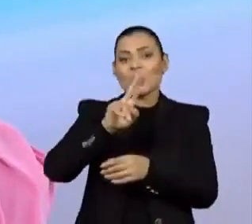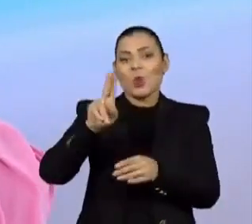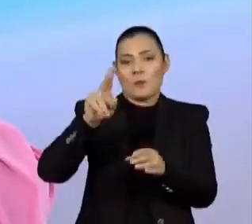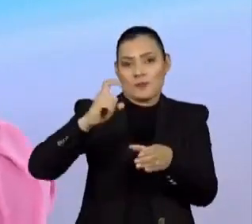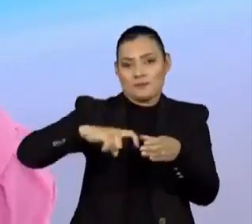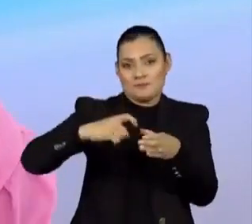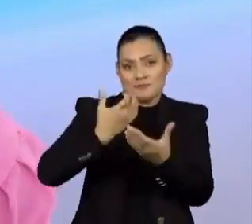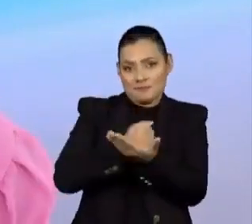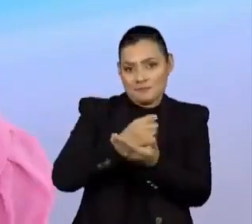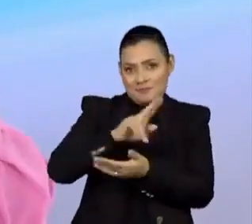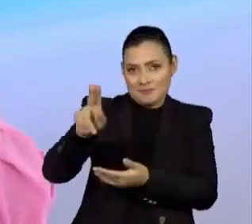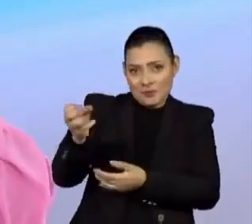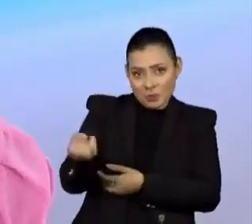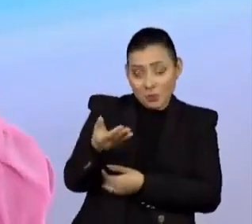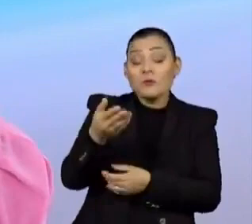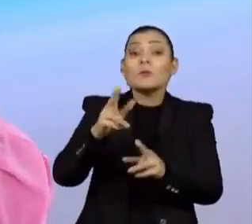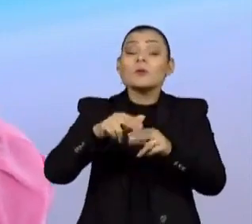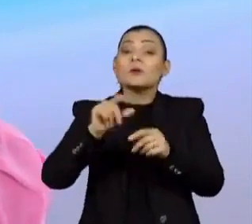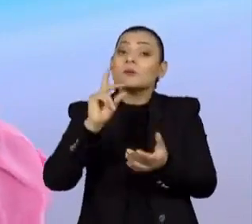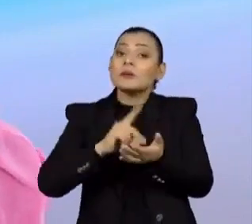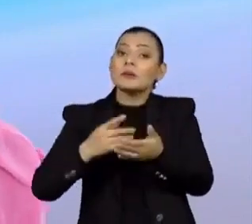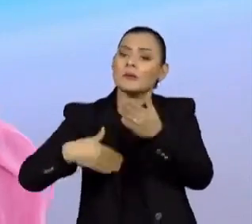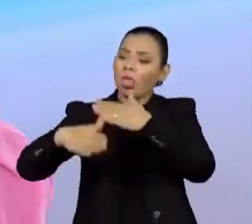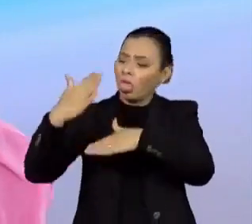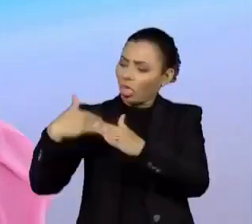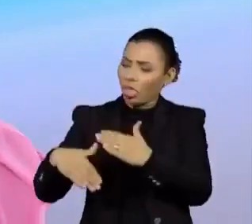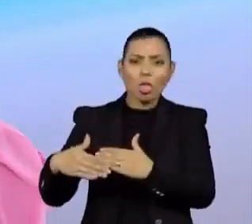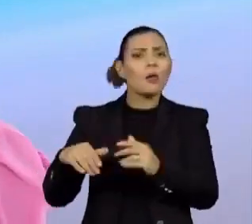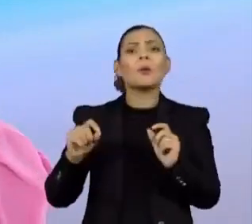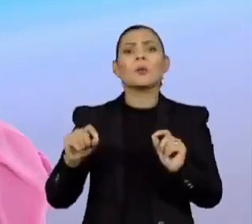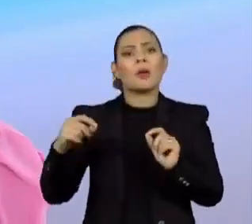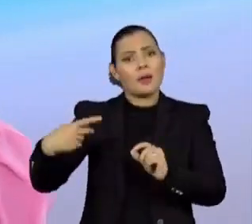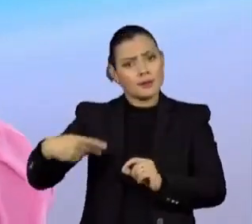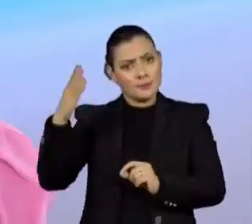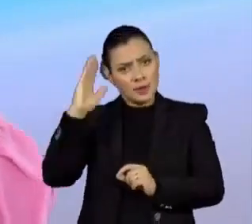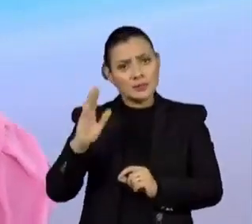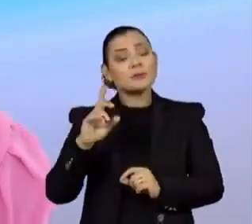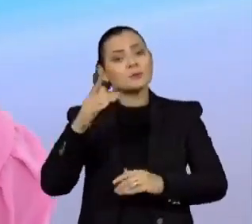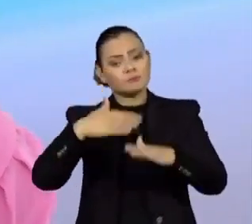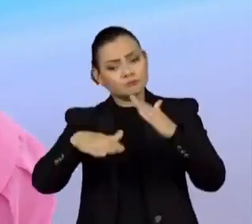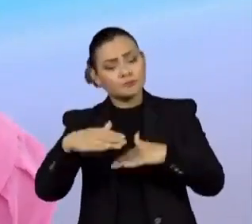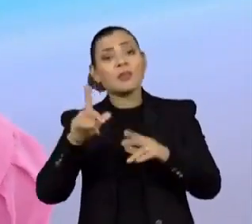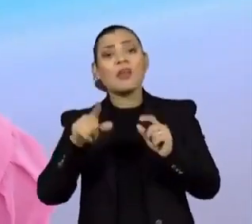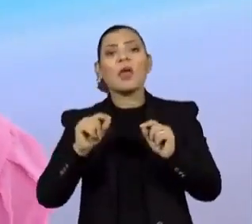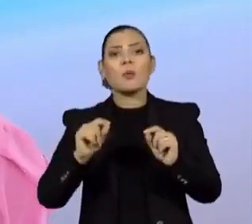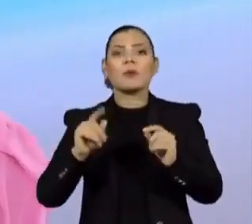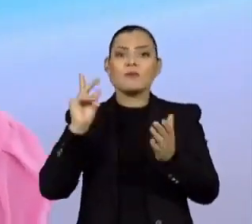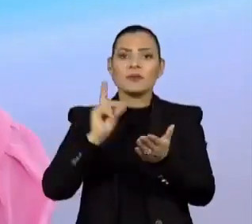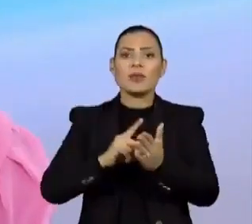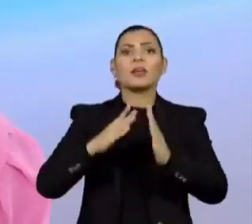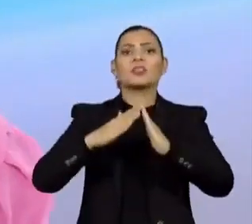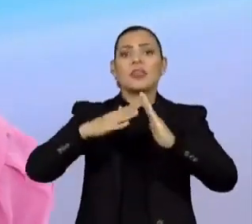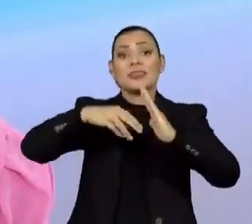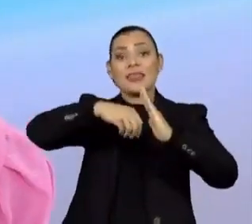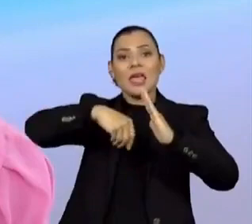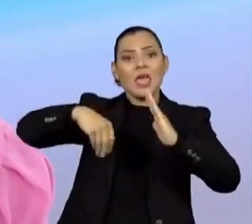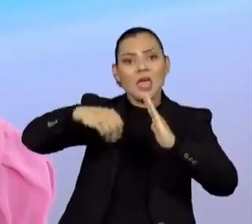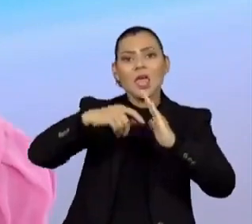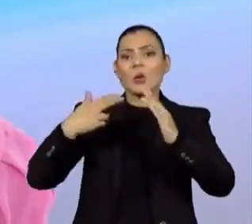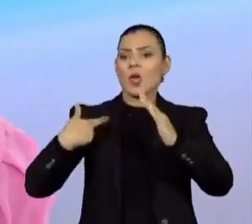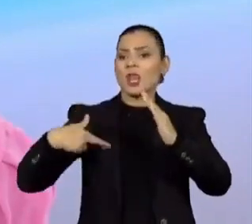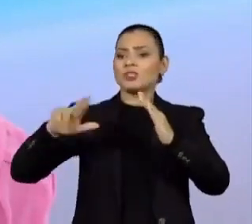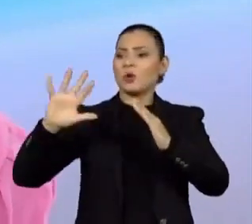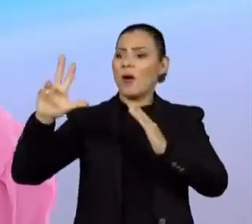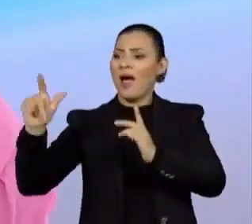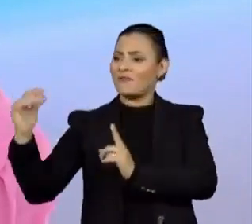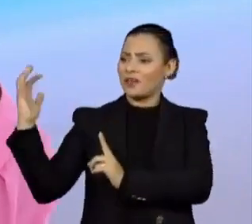que você falou há pouco para nós. Um dos retrocessos, Martinho, é sem dúvida a invasão aos terreiros, os ataques às religiões